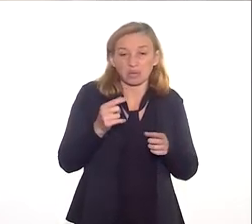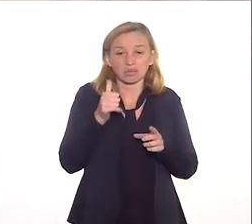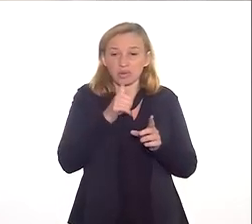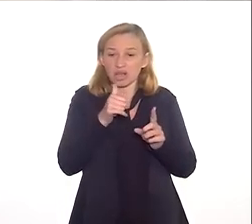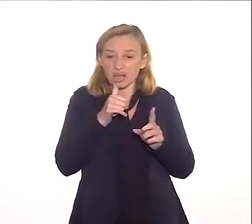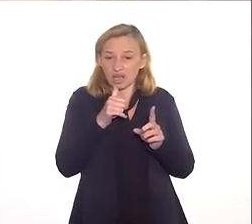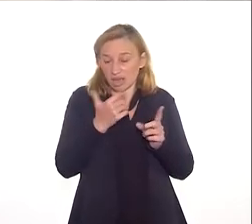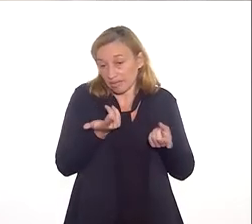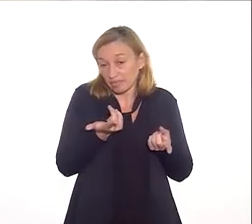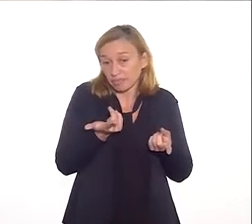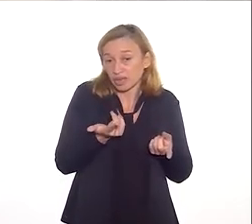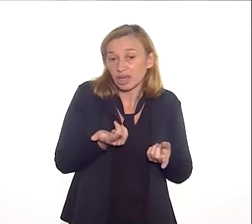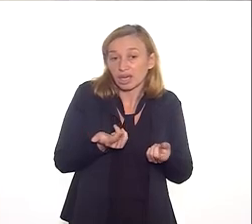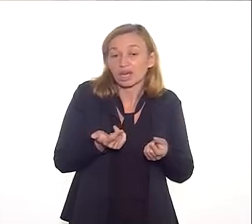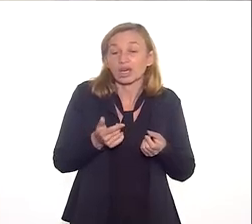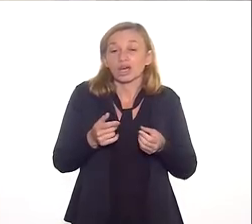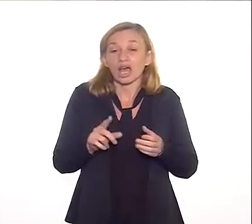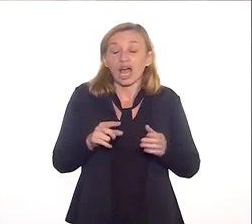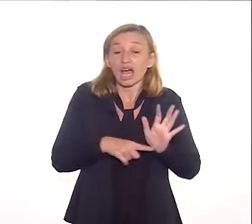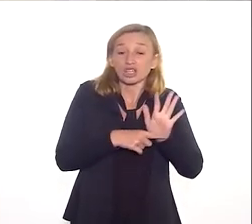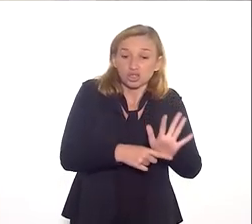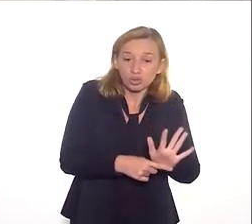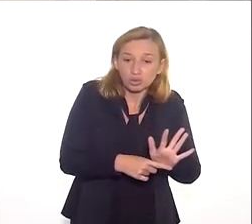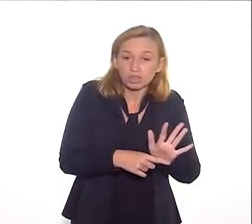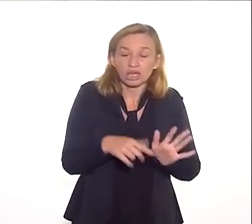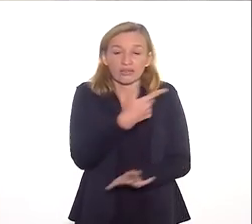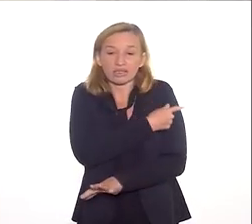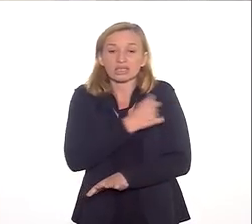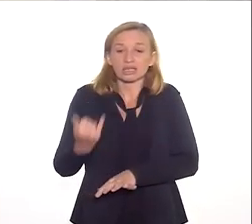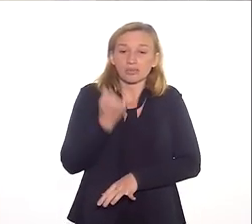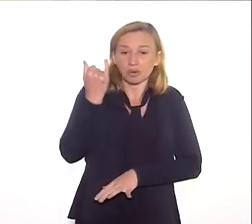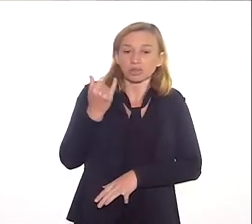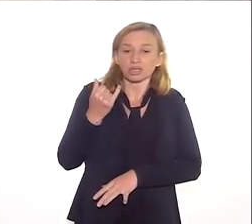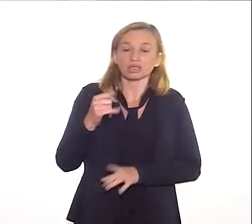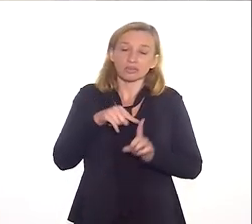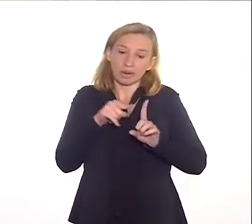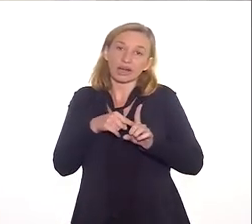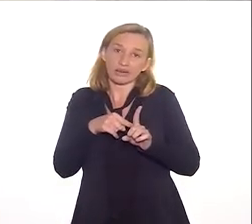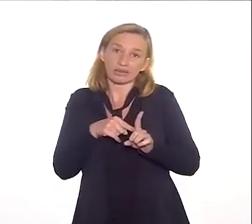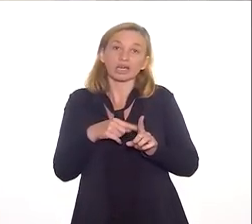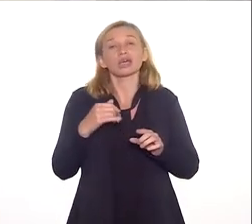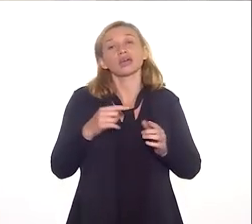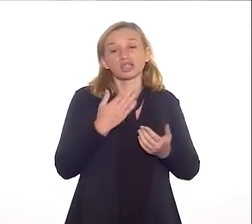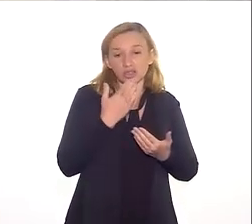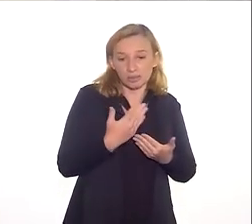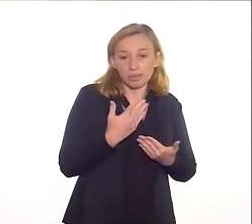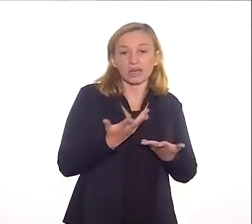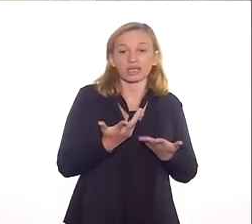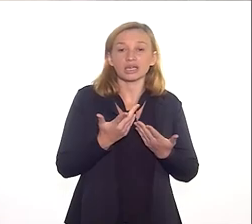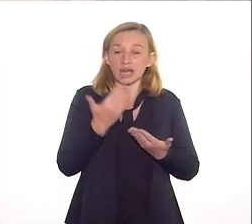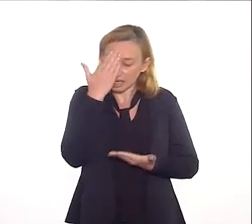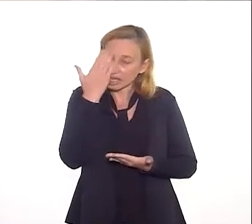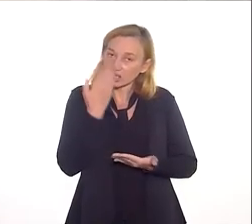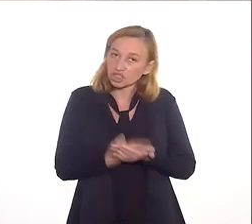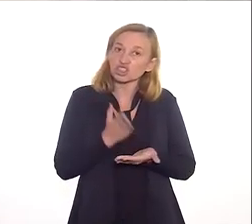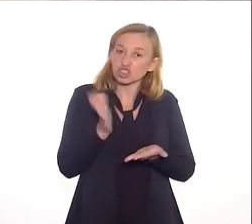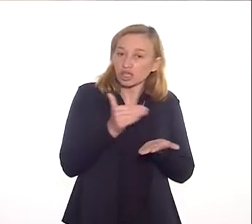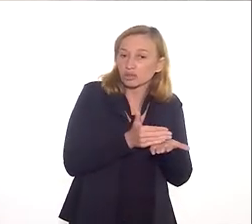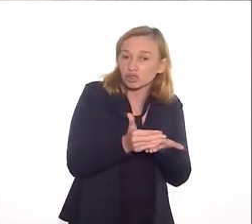ao passo que o benefício que essa vacinação pode trazer pode ser muitíssimo importante. Então, a gente recomenda e